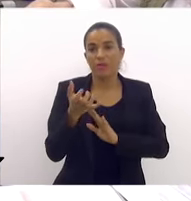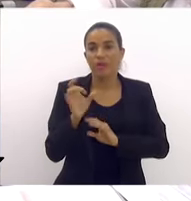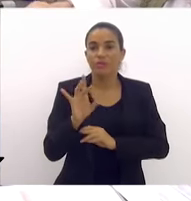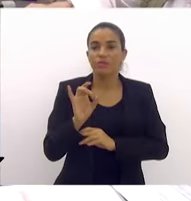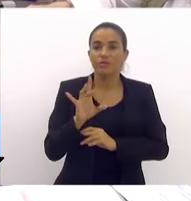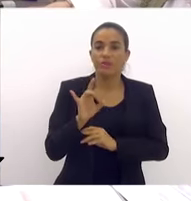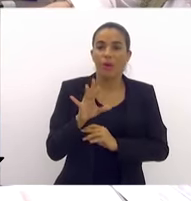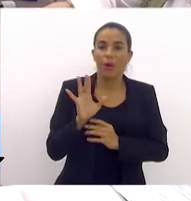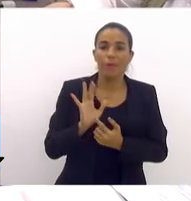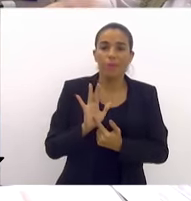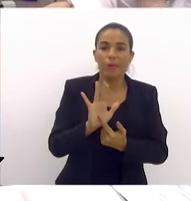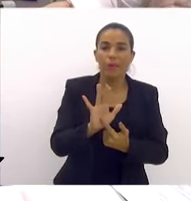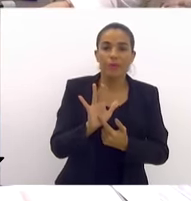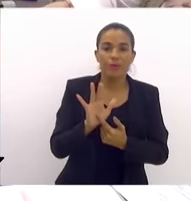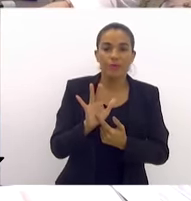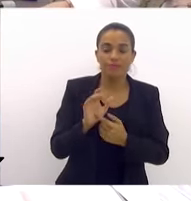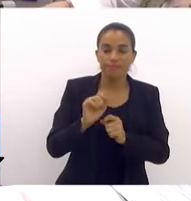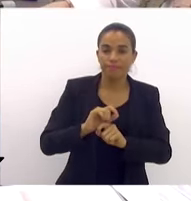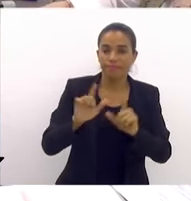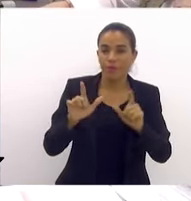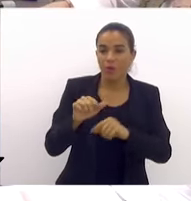seguinte observação.